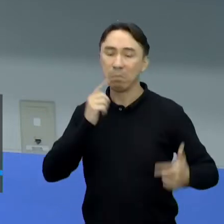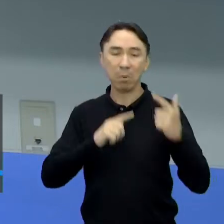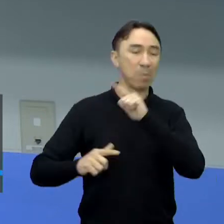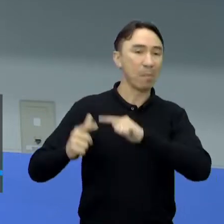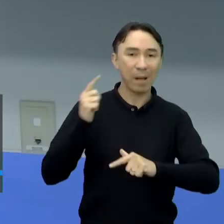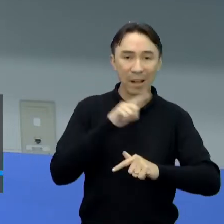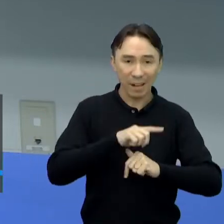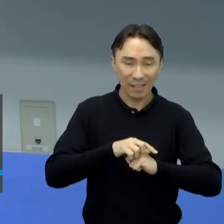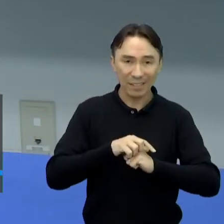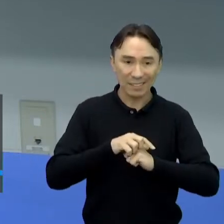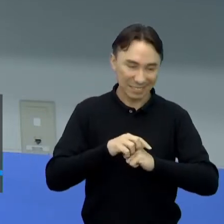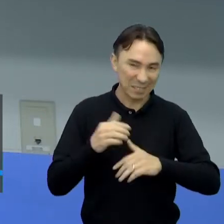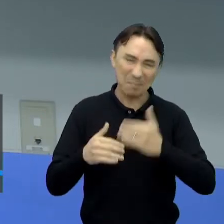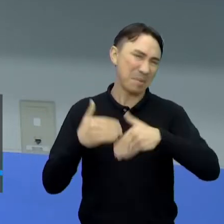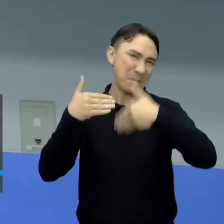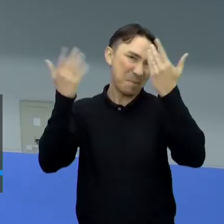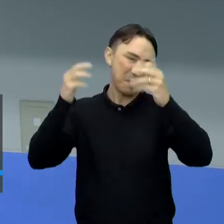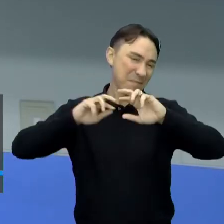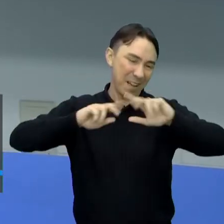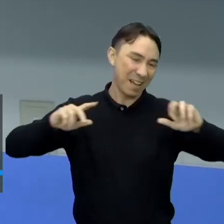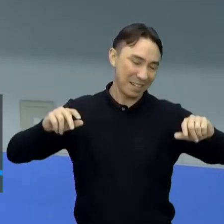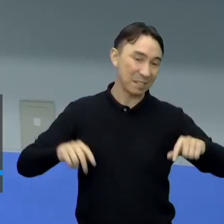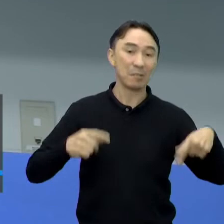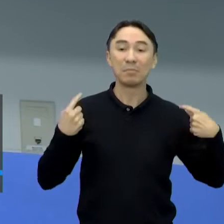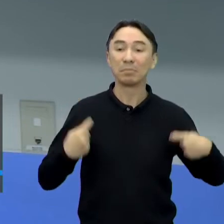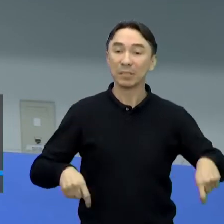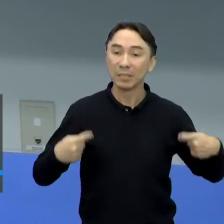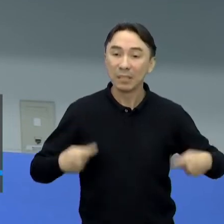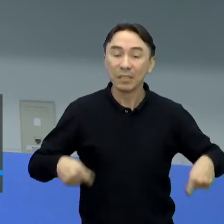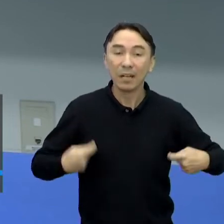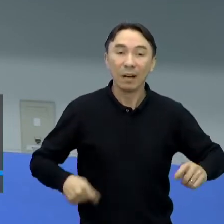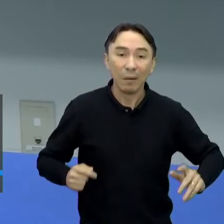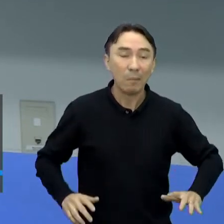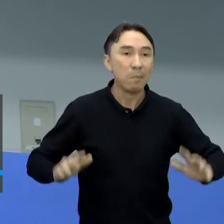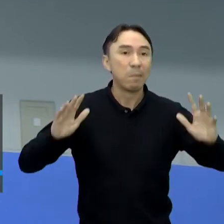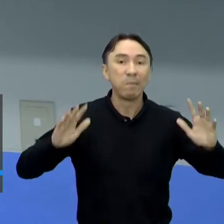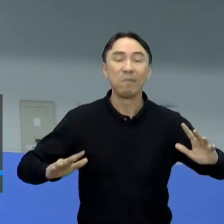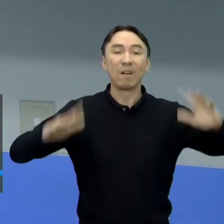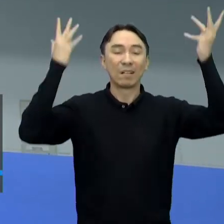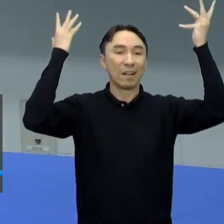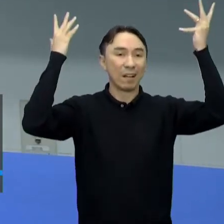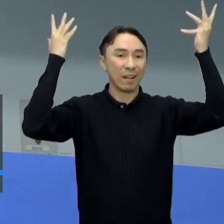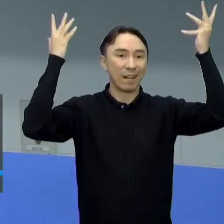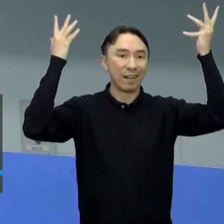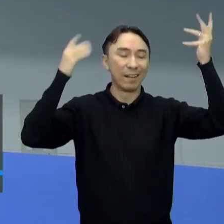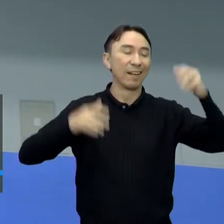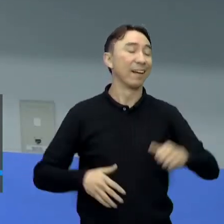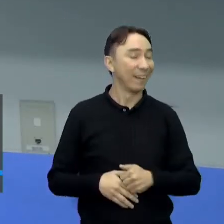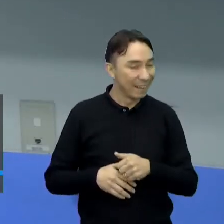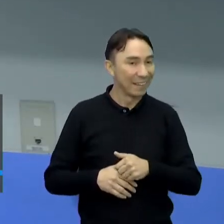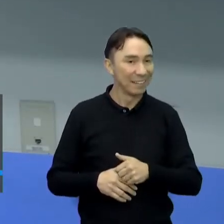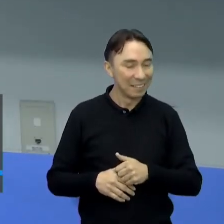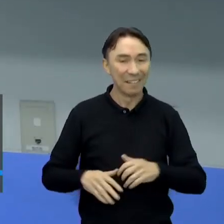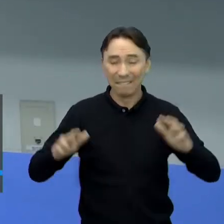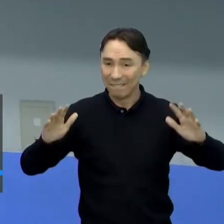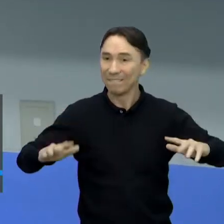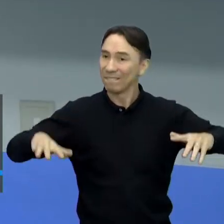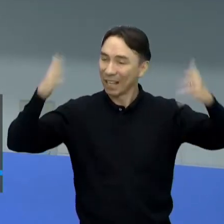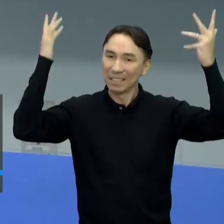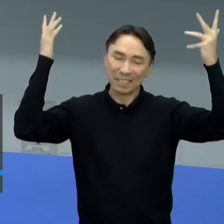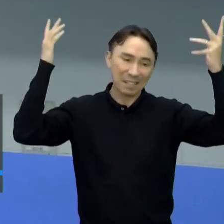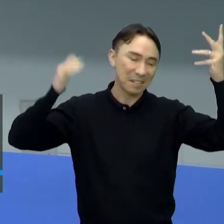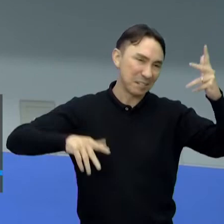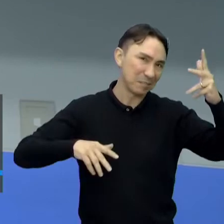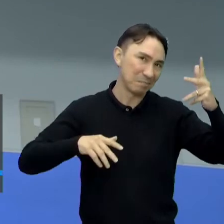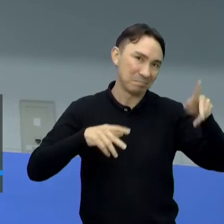essa necessidade da celebração, da festa pública. Por isso que a gente abre